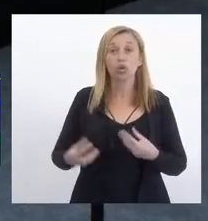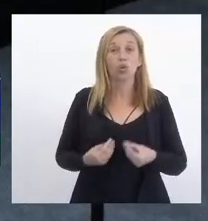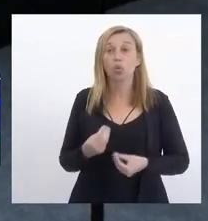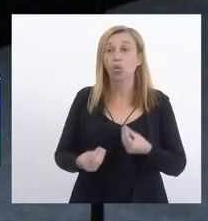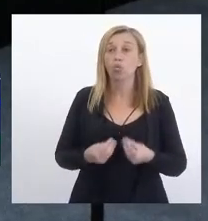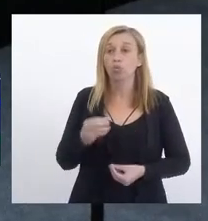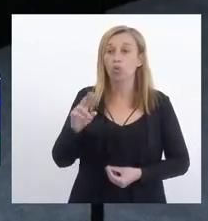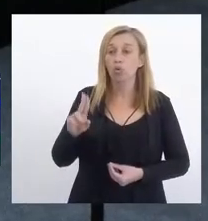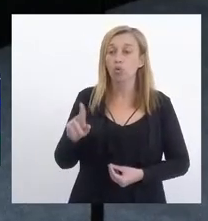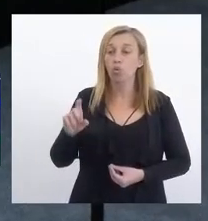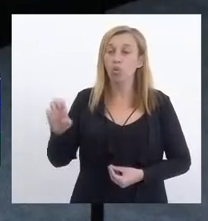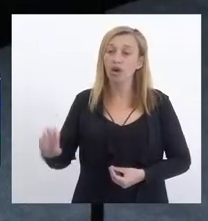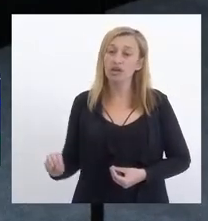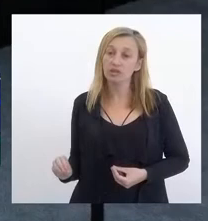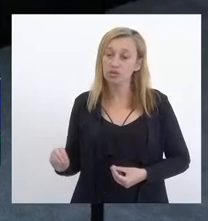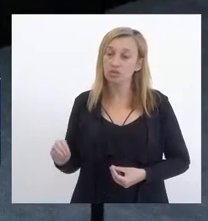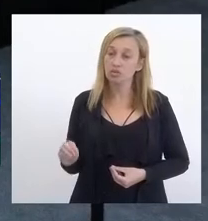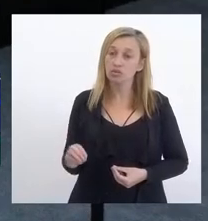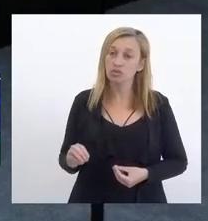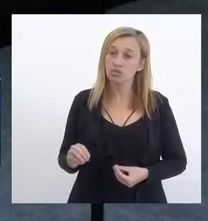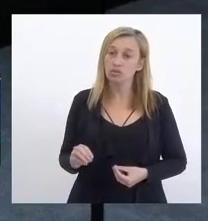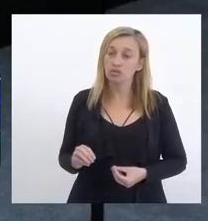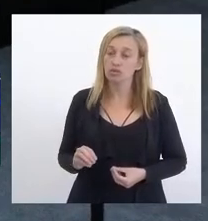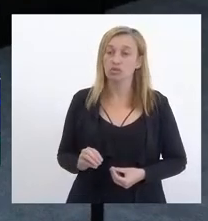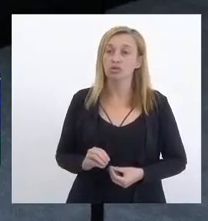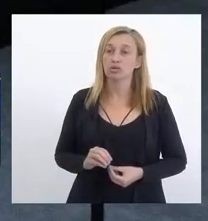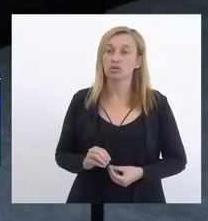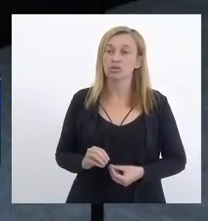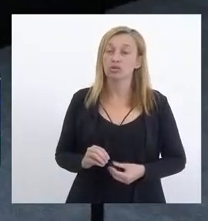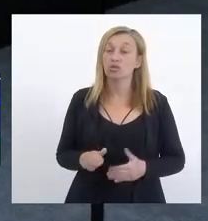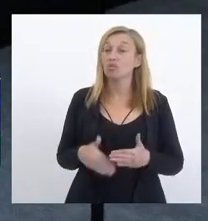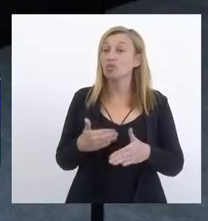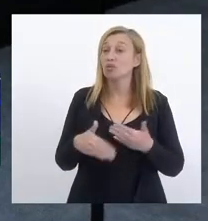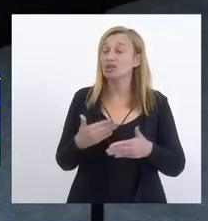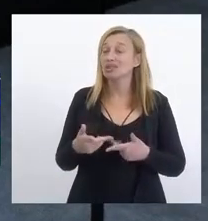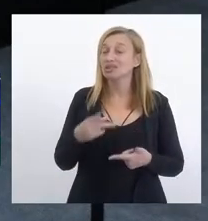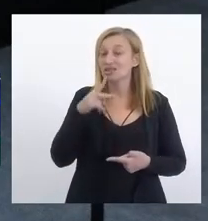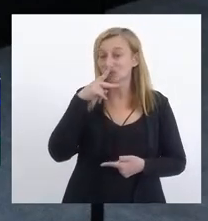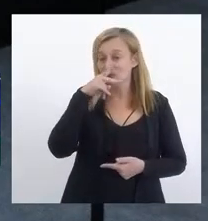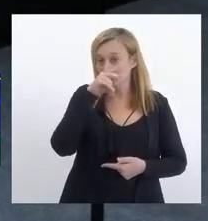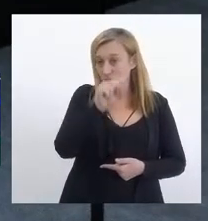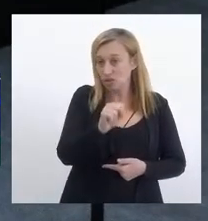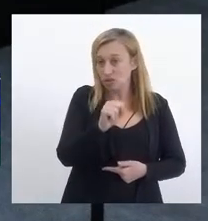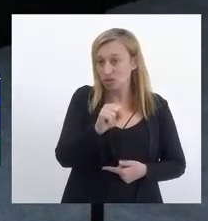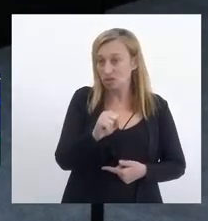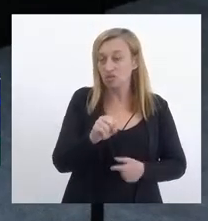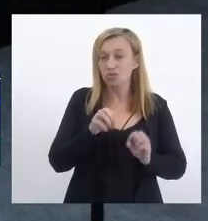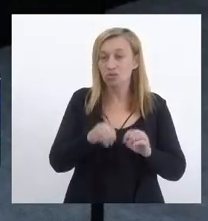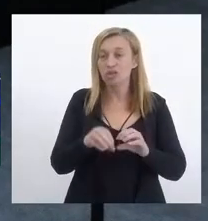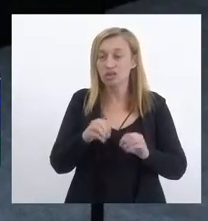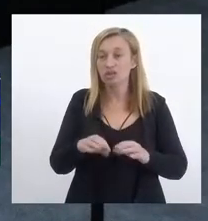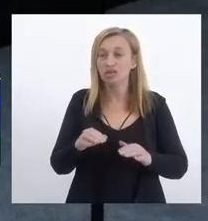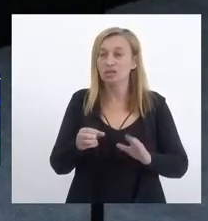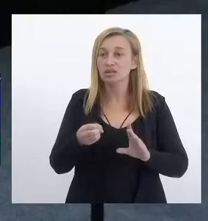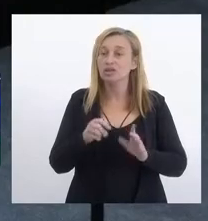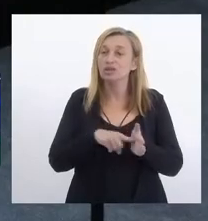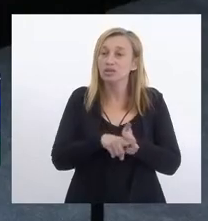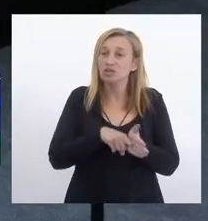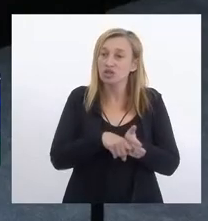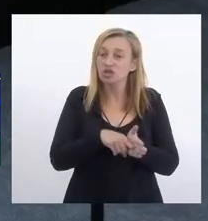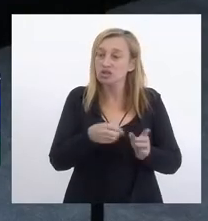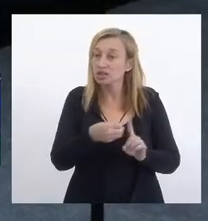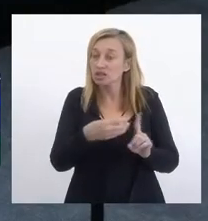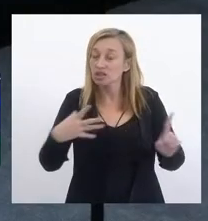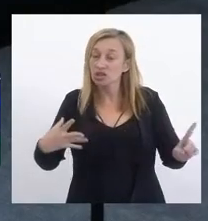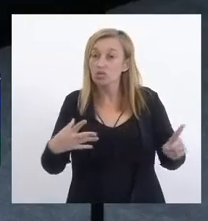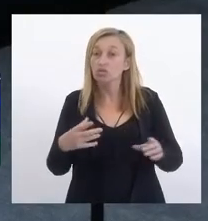na UESO de estruturar um processo de fortalecimento do ensino, da pesquisa e da extensão.